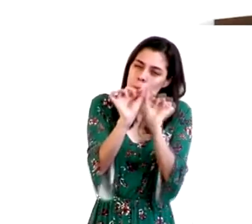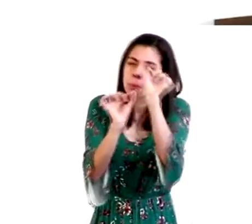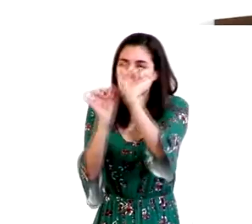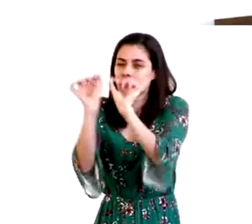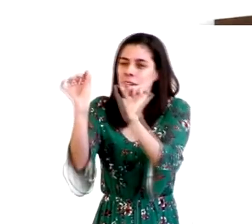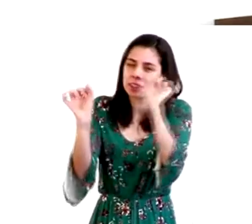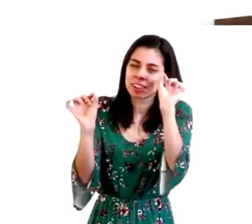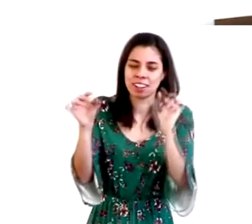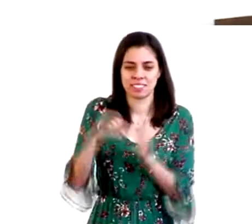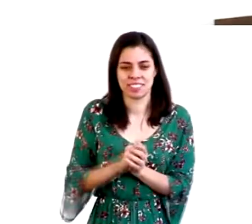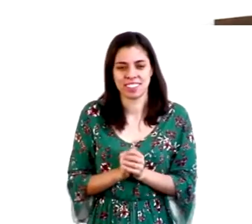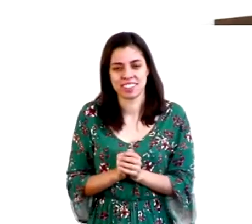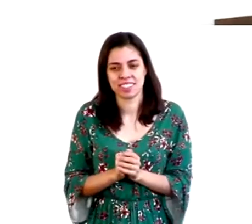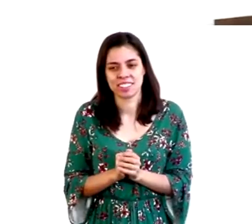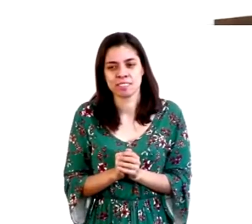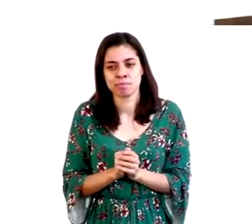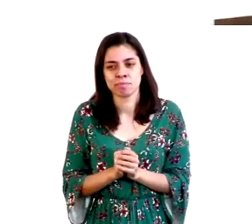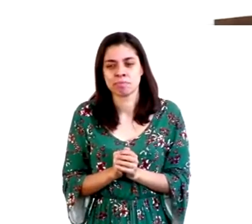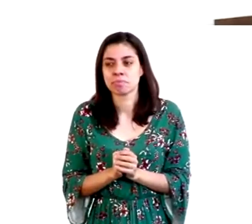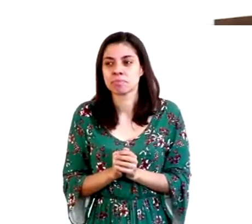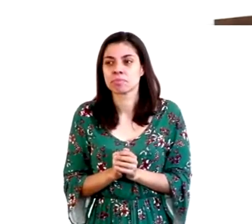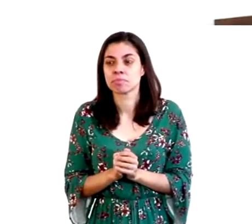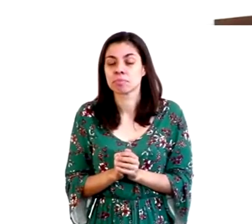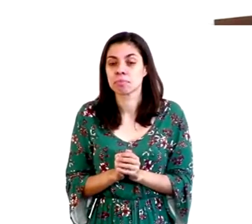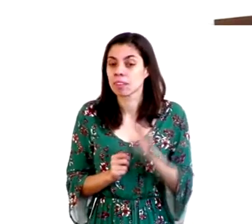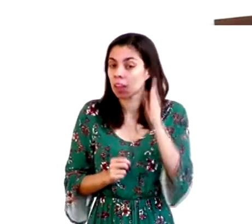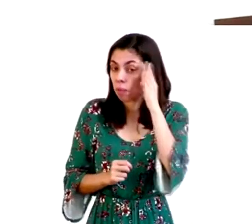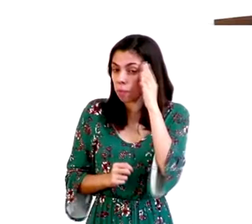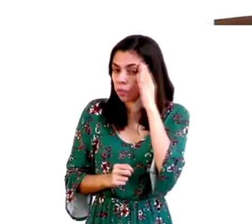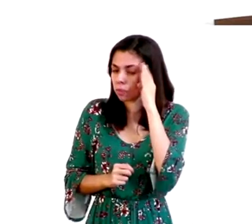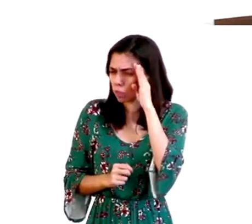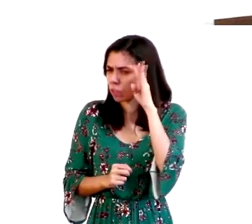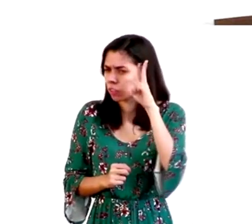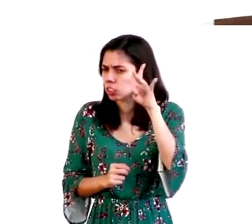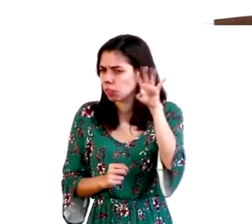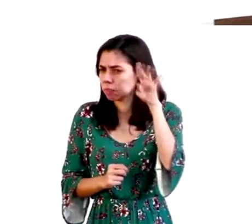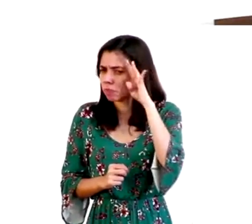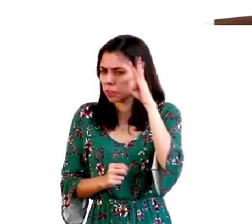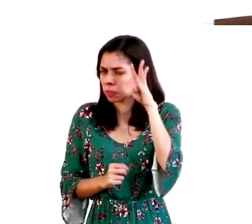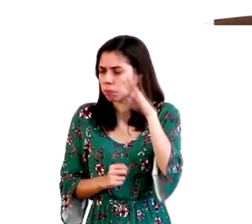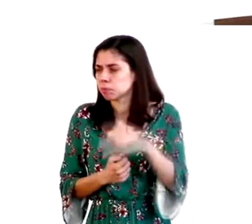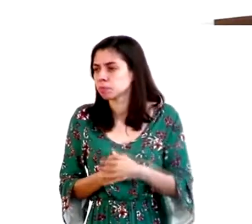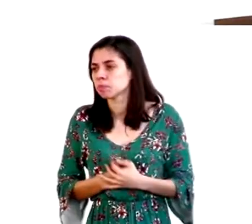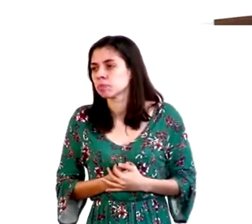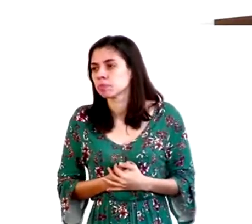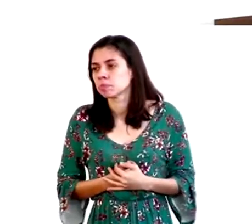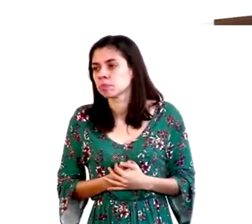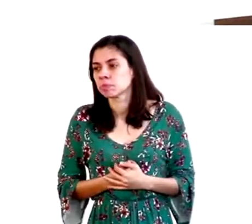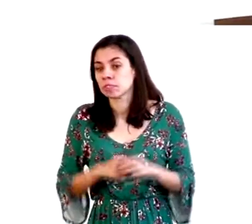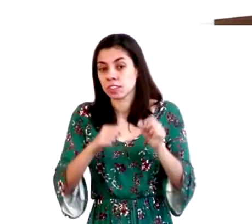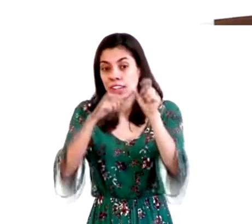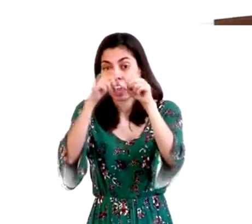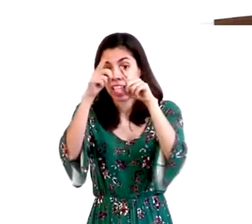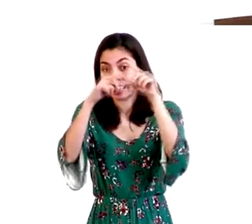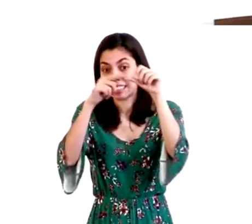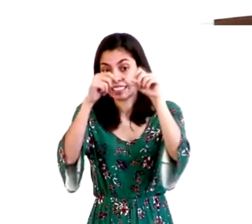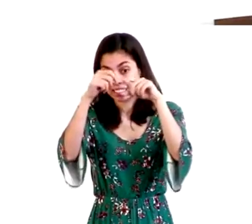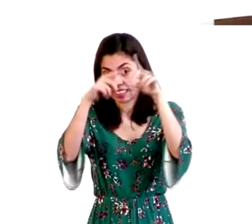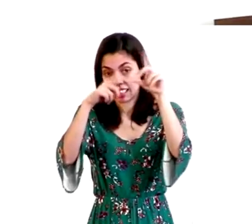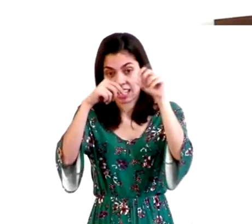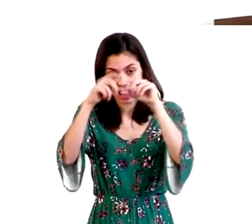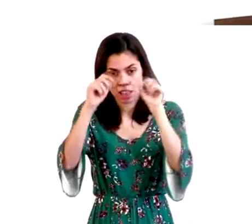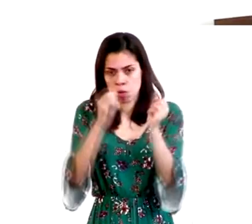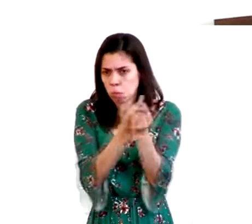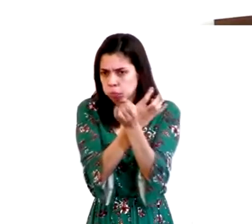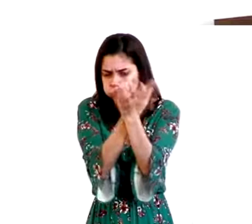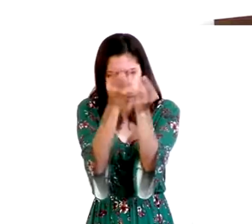vivemos. Mas, acima das estrelas e do nosso planeta, desenhem um grande trono de